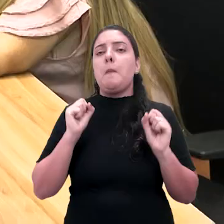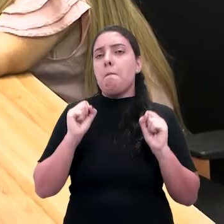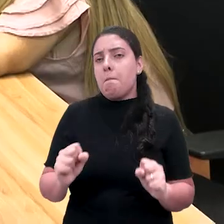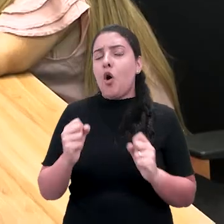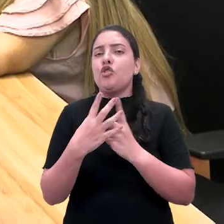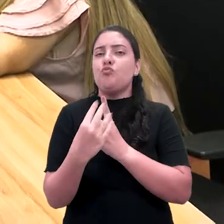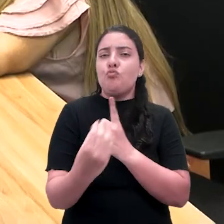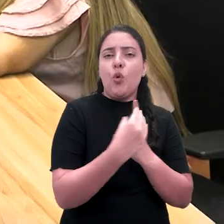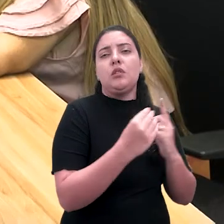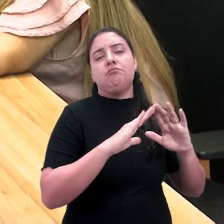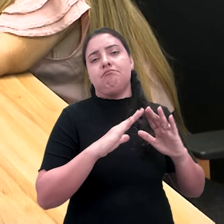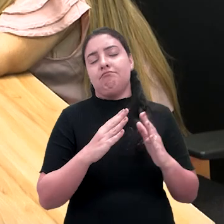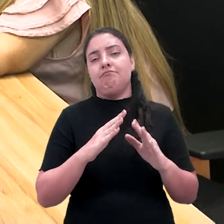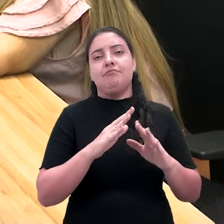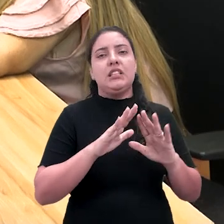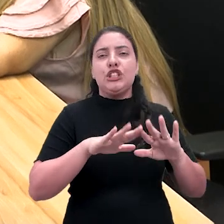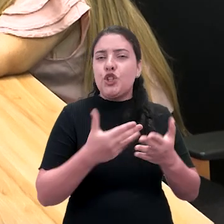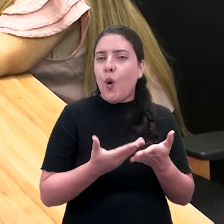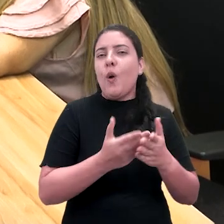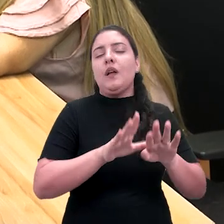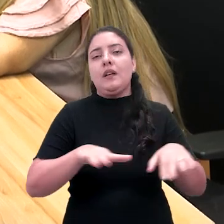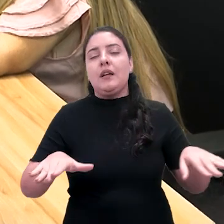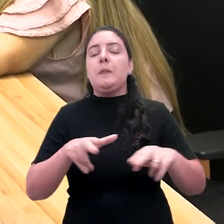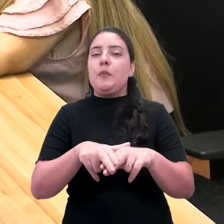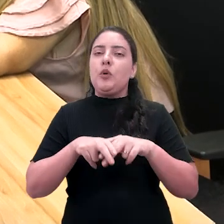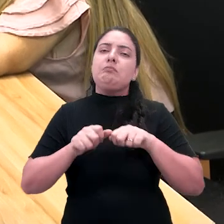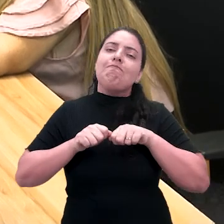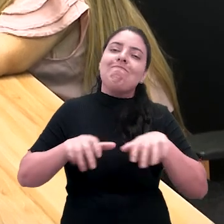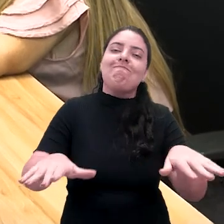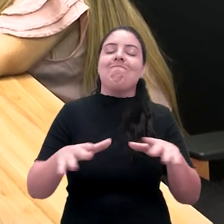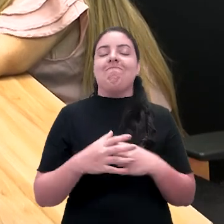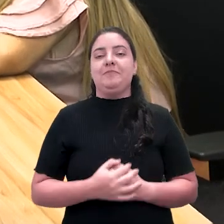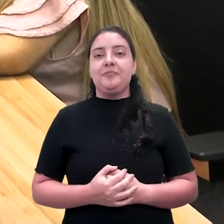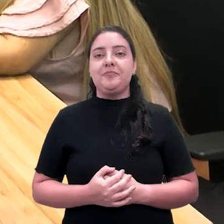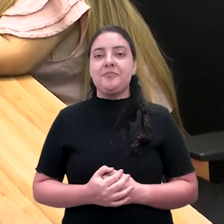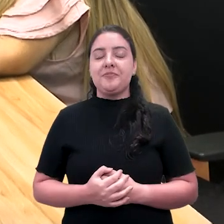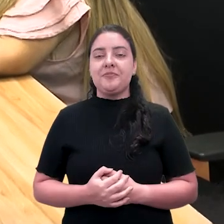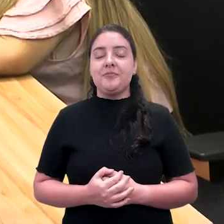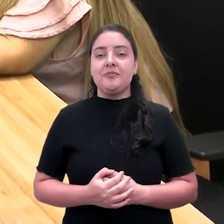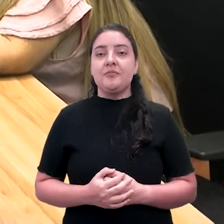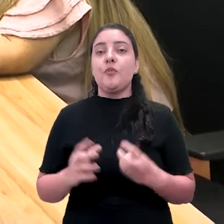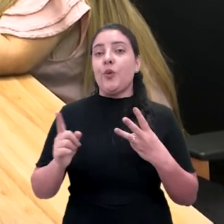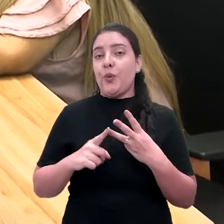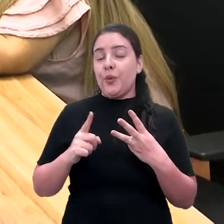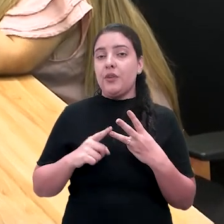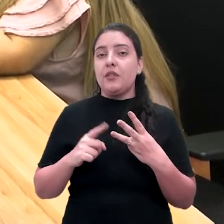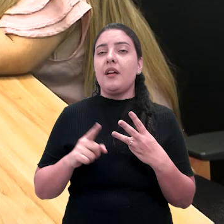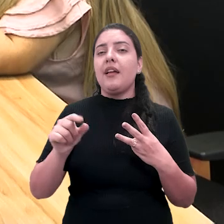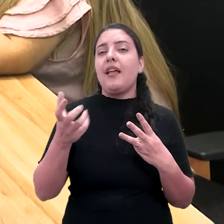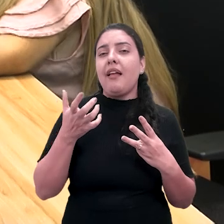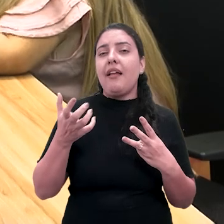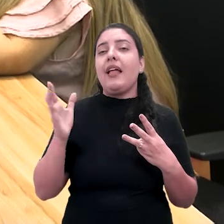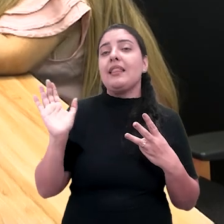inspirando essas crianças. Com certeza. Então, eu acho que quem eu quero mais chegar são as crianças. Bacana. Sabe? E a última, quem você quer que eu traga